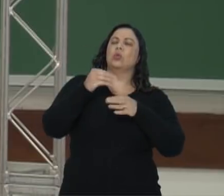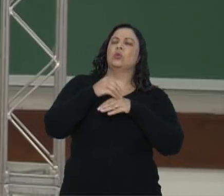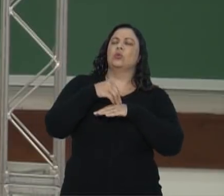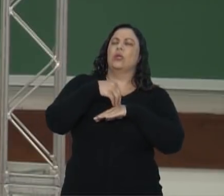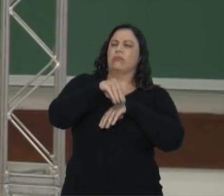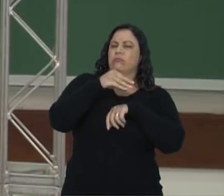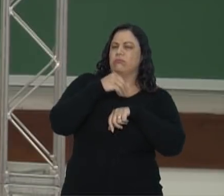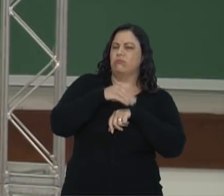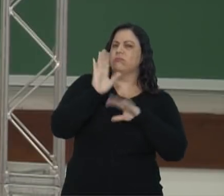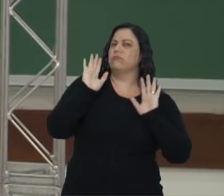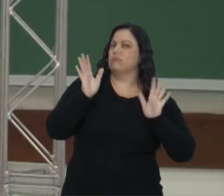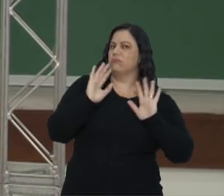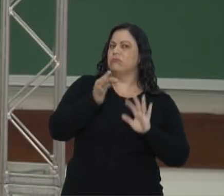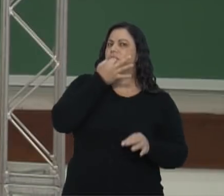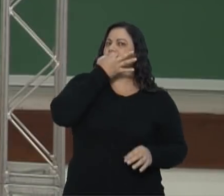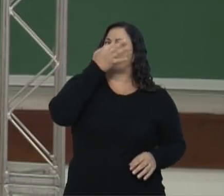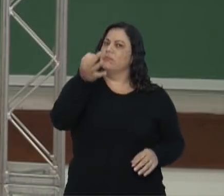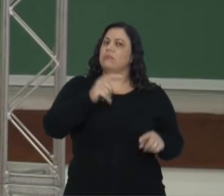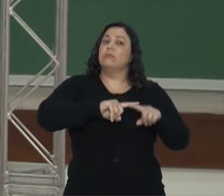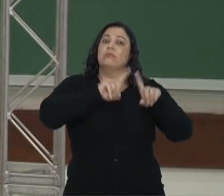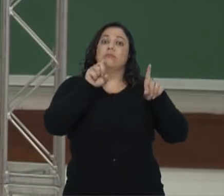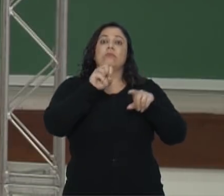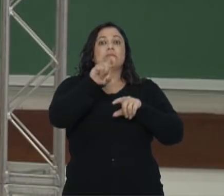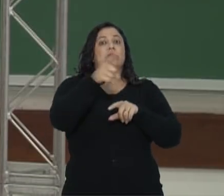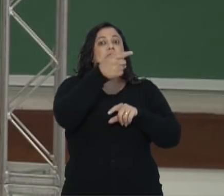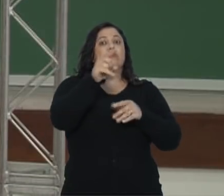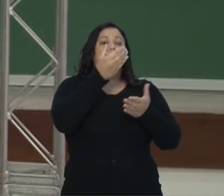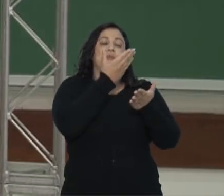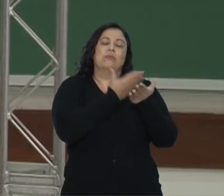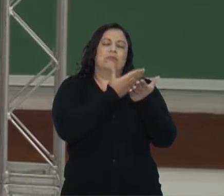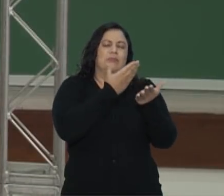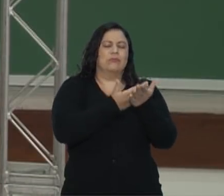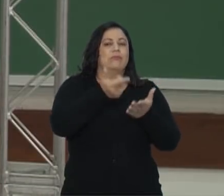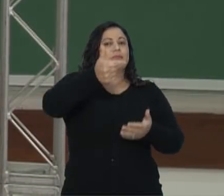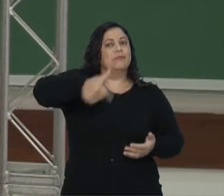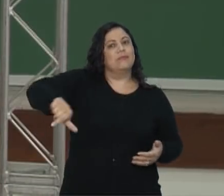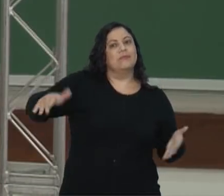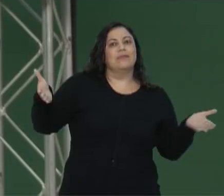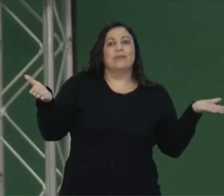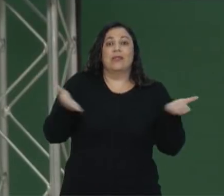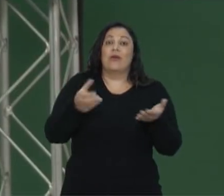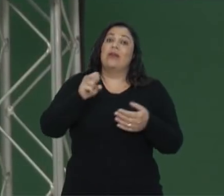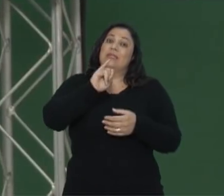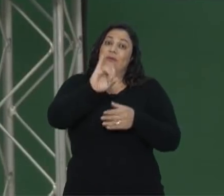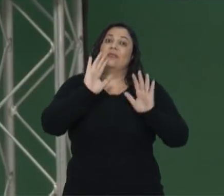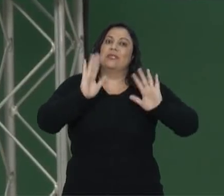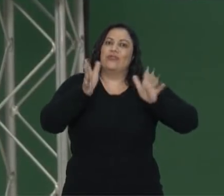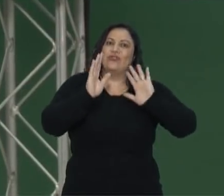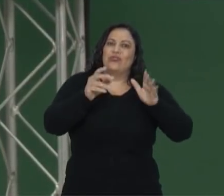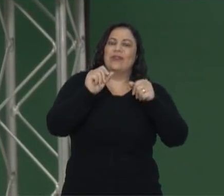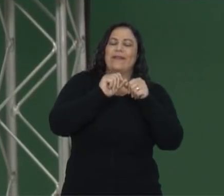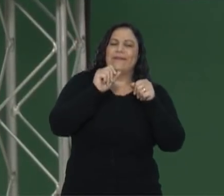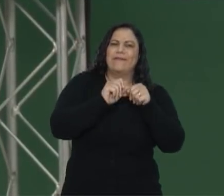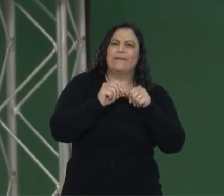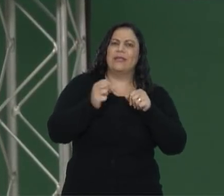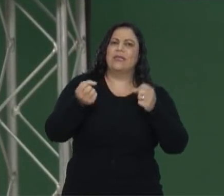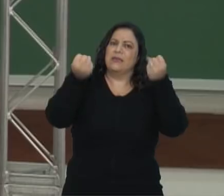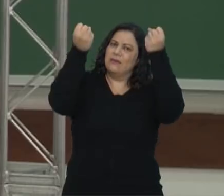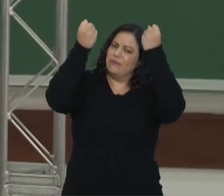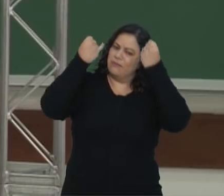atividades anteriores, numa aula anterior, mas se você não fez, pode repetir agora. E se você já fez, você pode me